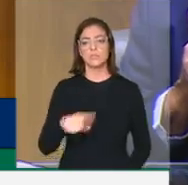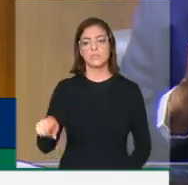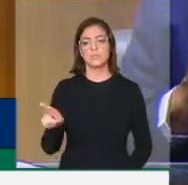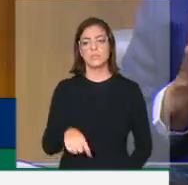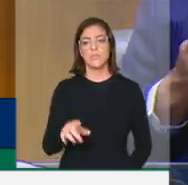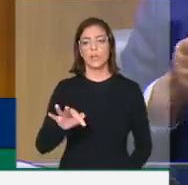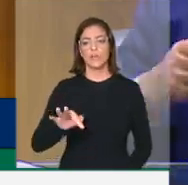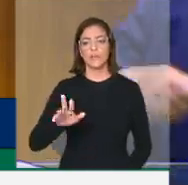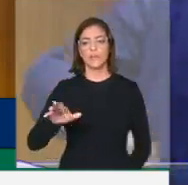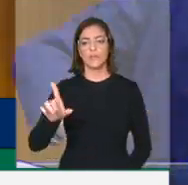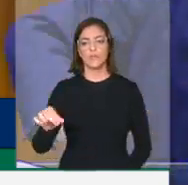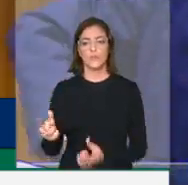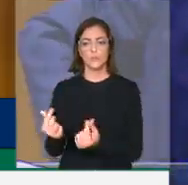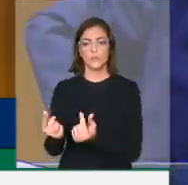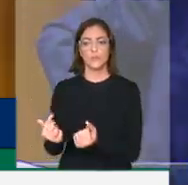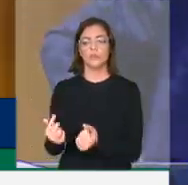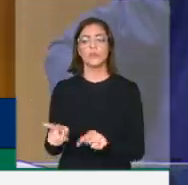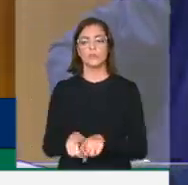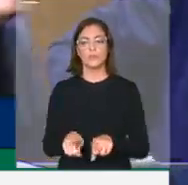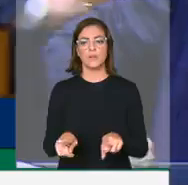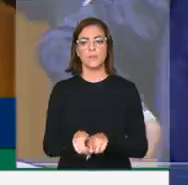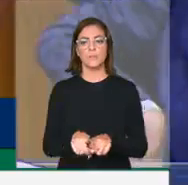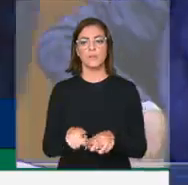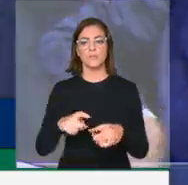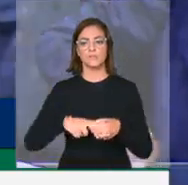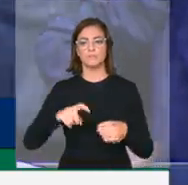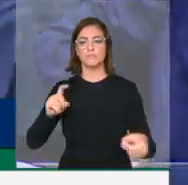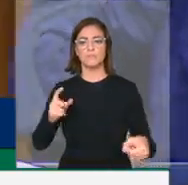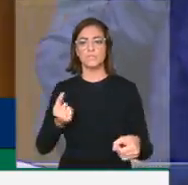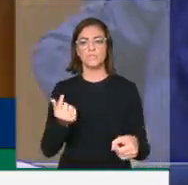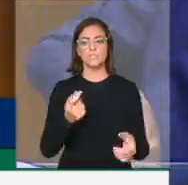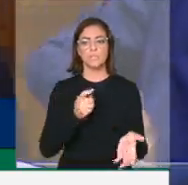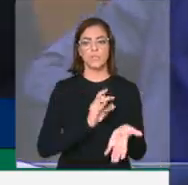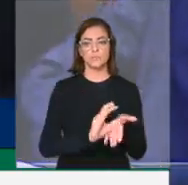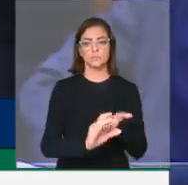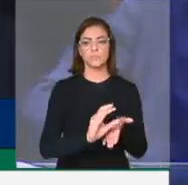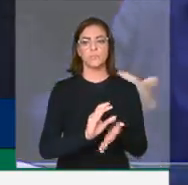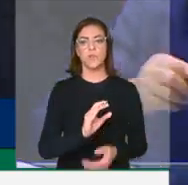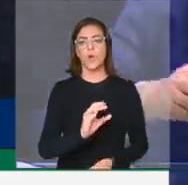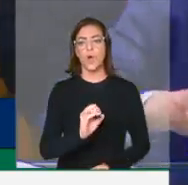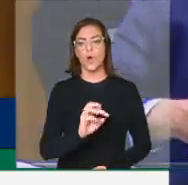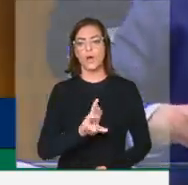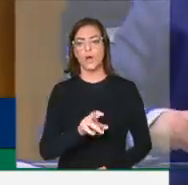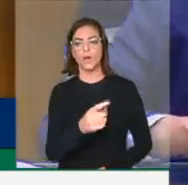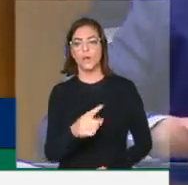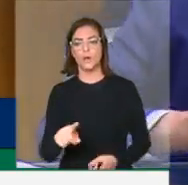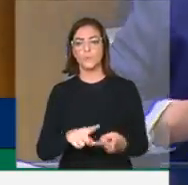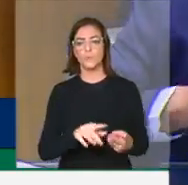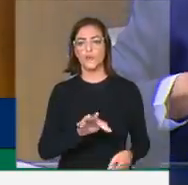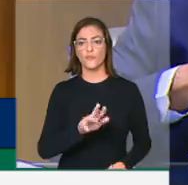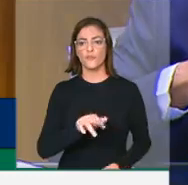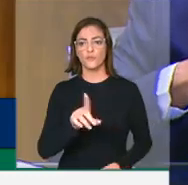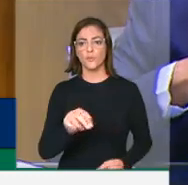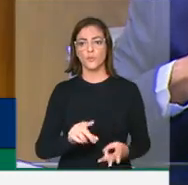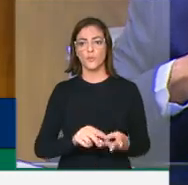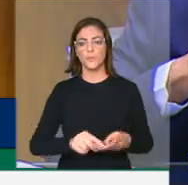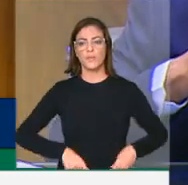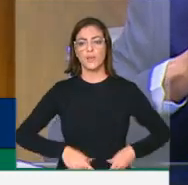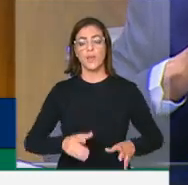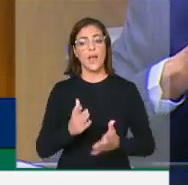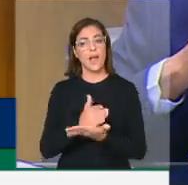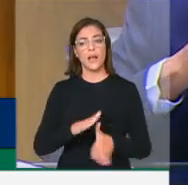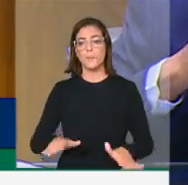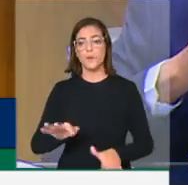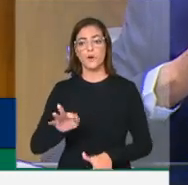públicos e determina também o fim da vinculação das receitas a órgãos, fundos ou despesas. É o fim do Fundo